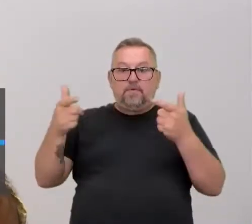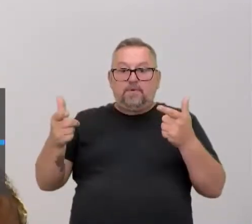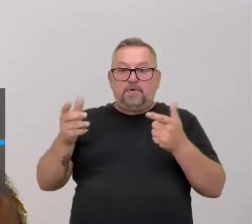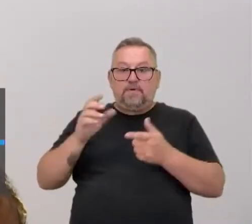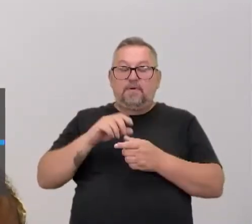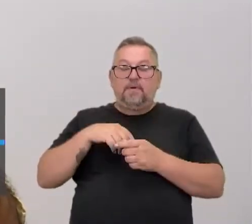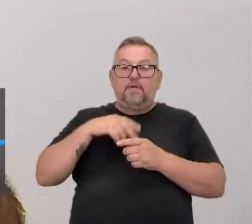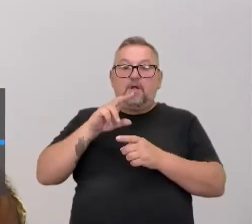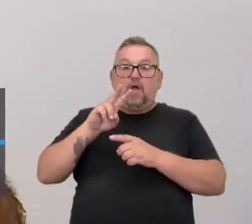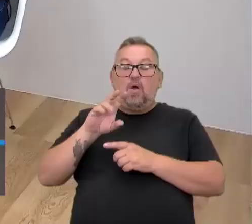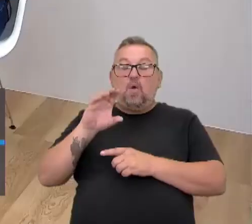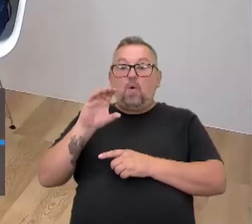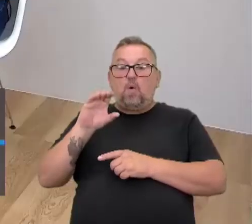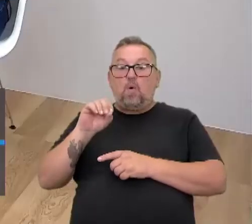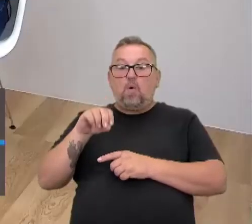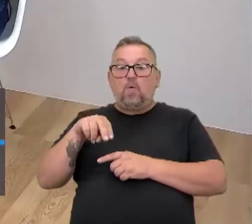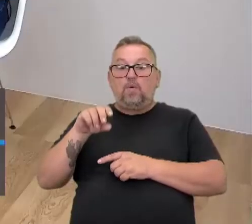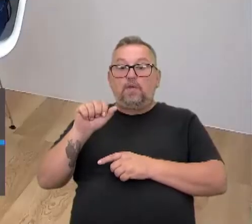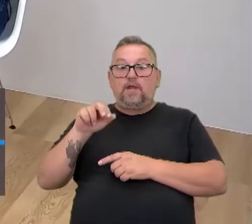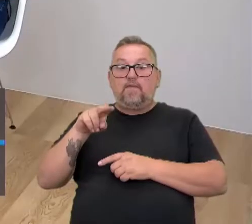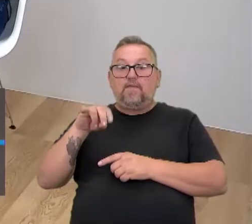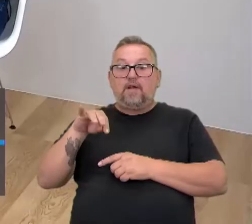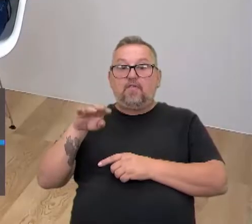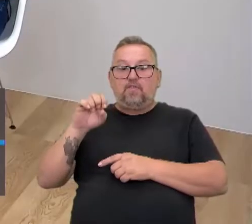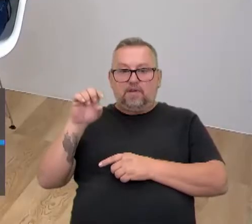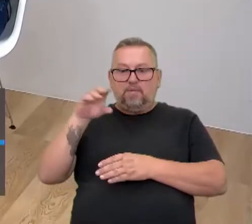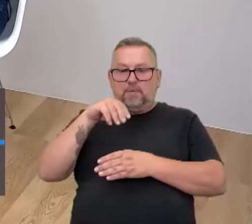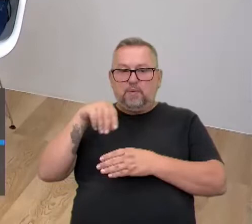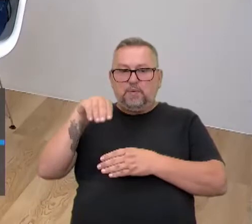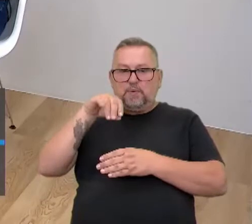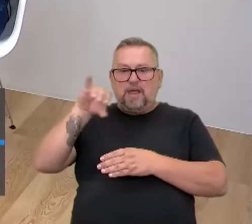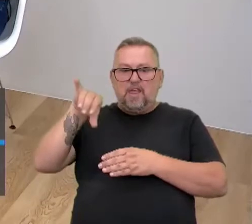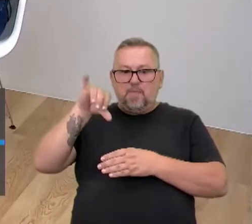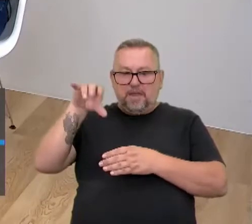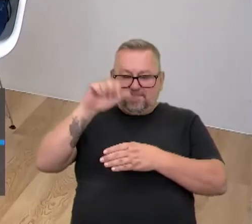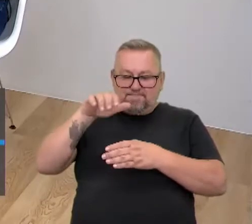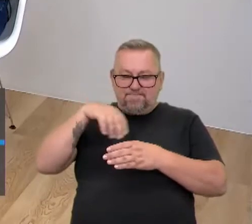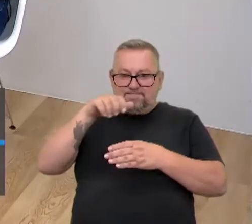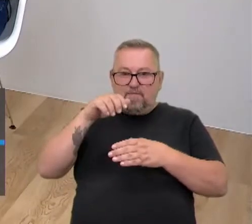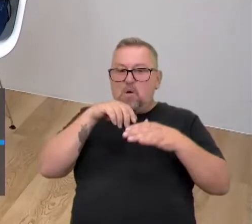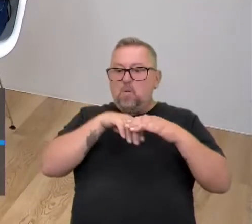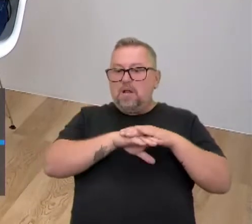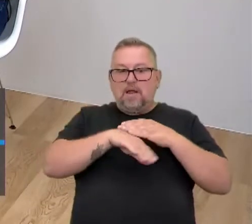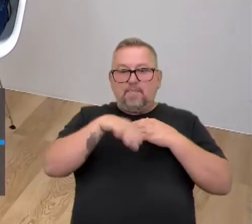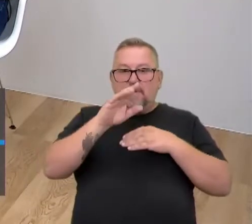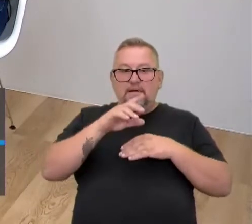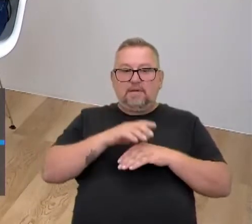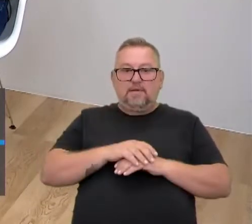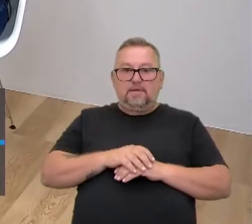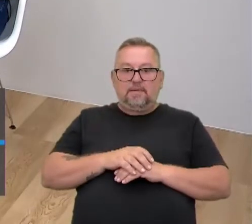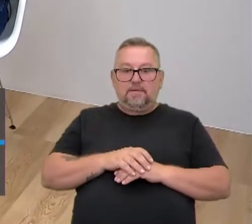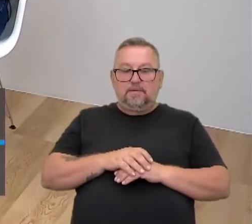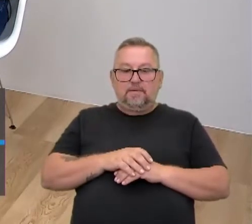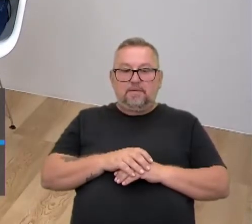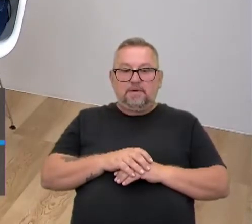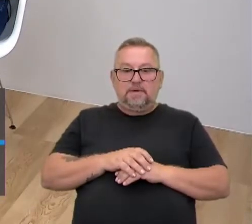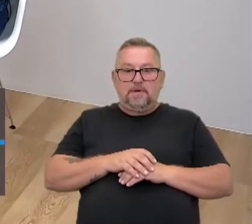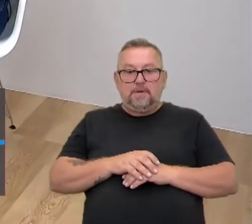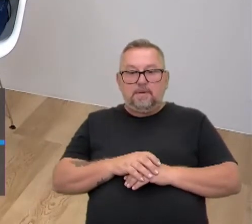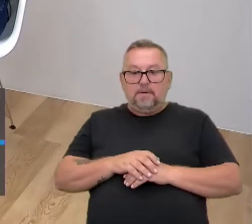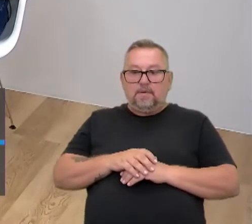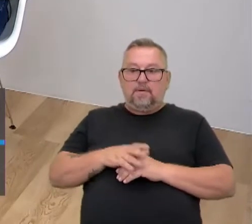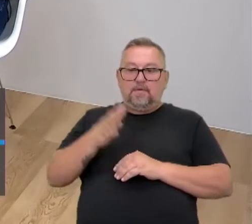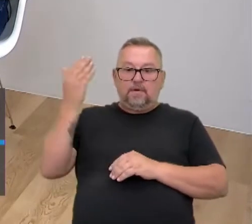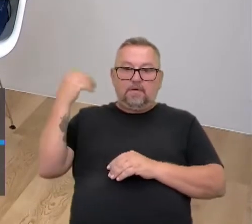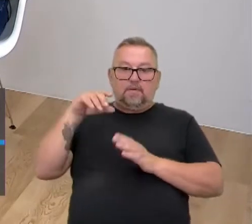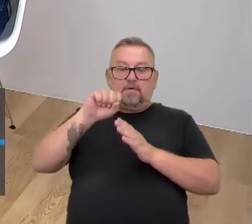com conservantes. Claro. Né? Tem gente que fala, nossa, conservante, é de agora. Não. Né? No